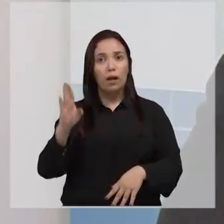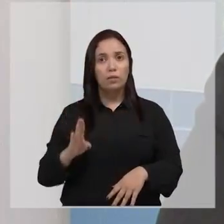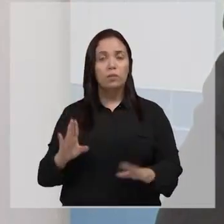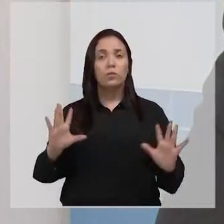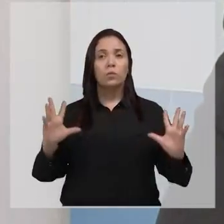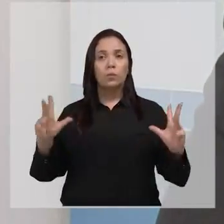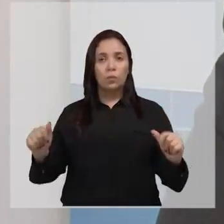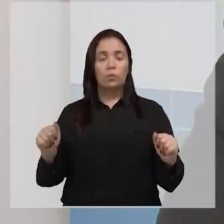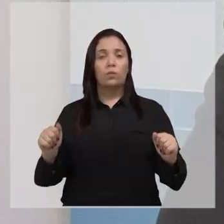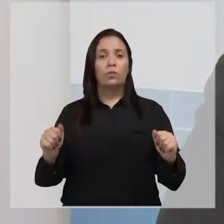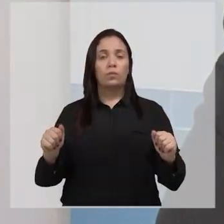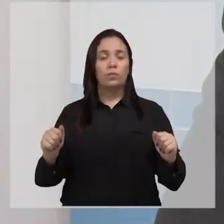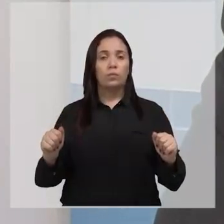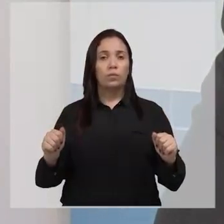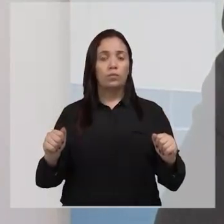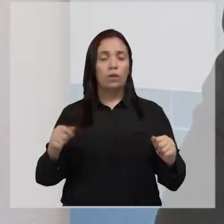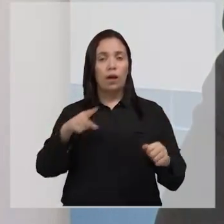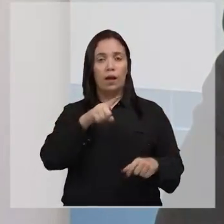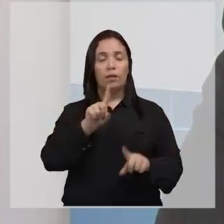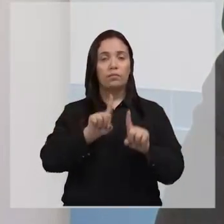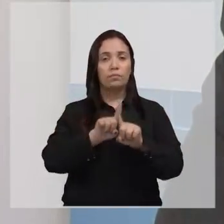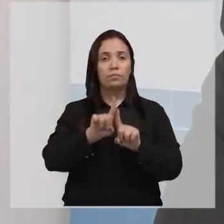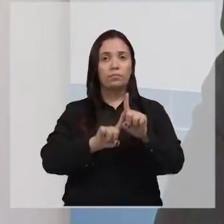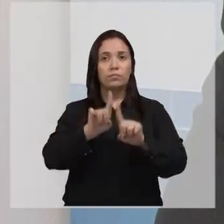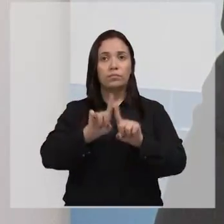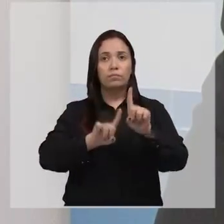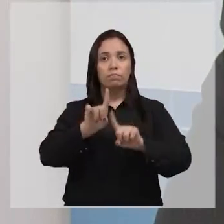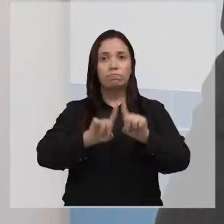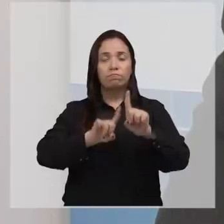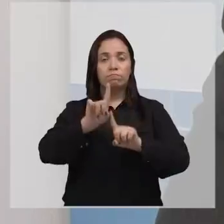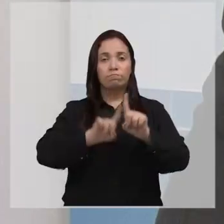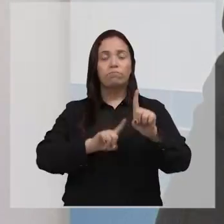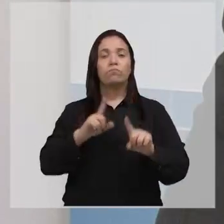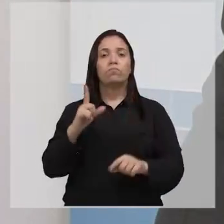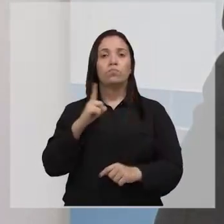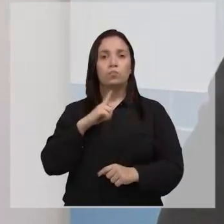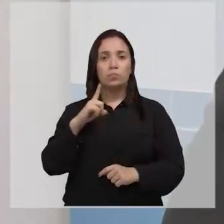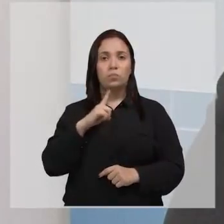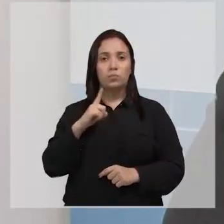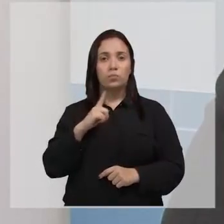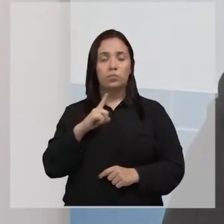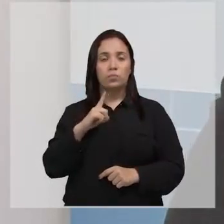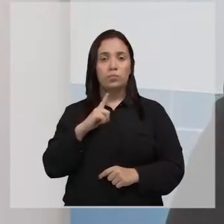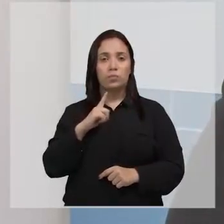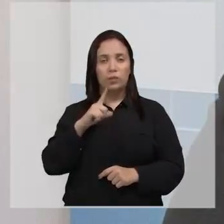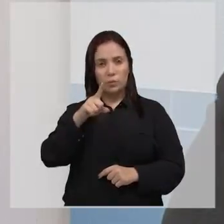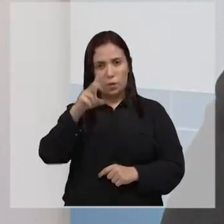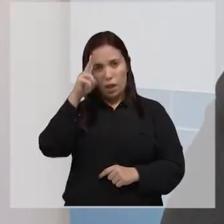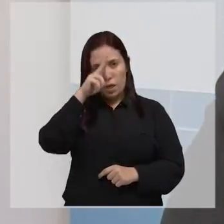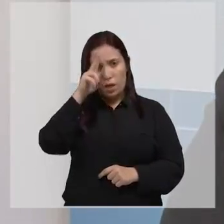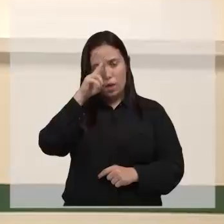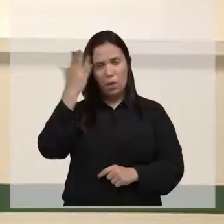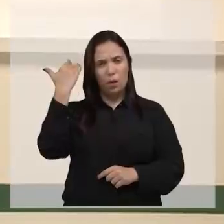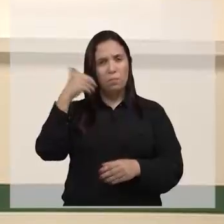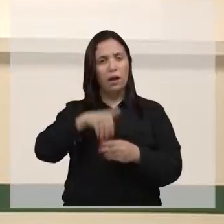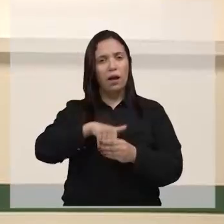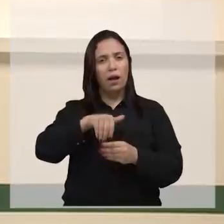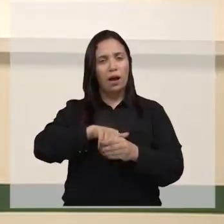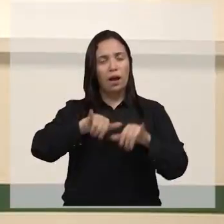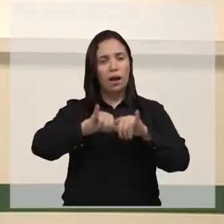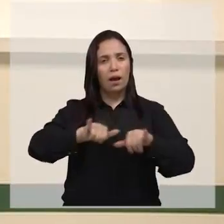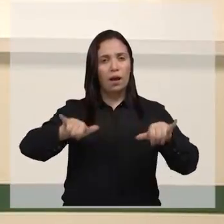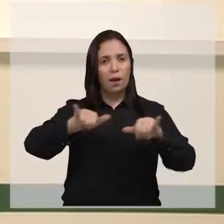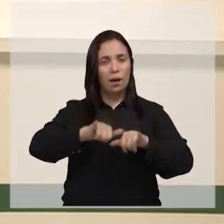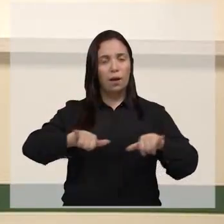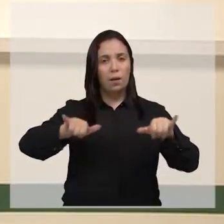em cima de uma retórica de um Brasil honesto, em cima de um Brasil de homens decentes. Você se lembra da campanha? Você se lembra? Talvez você tenha